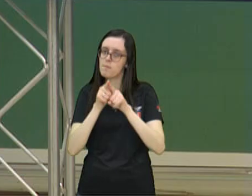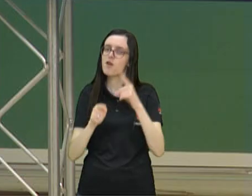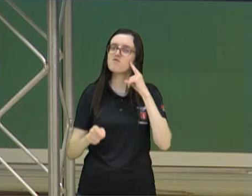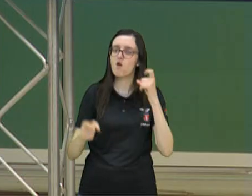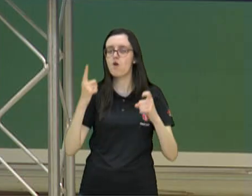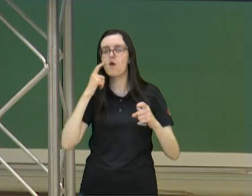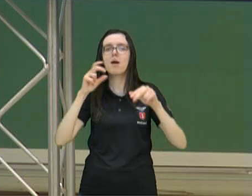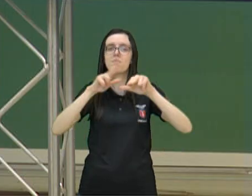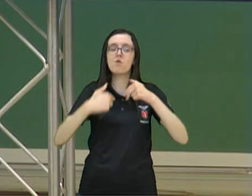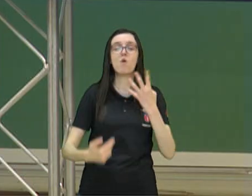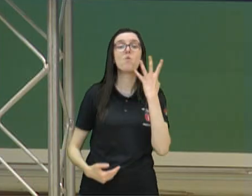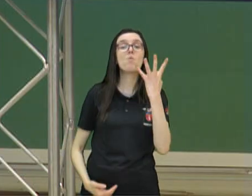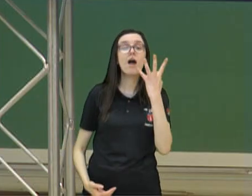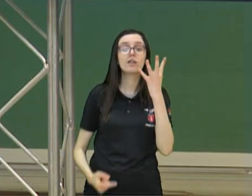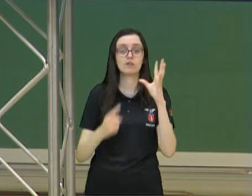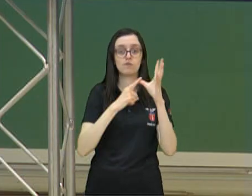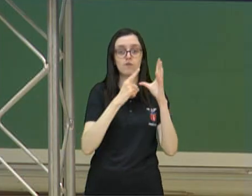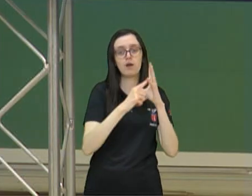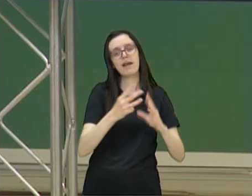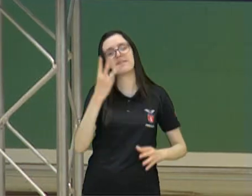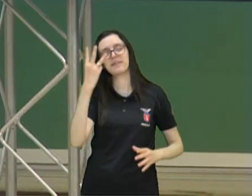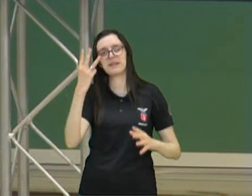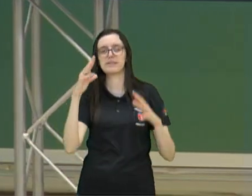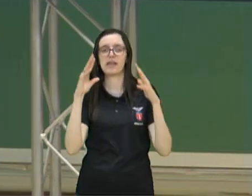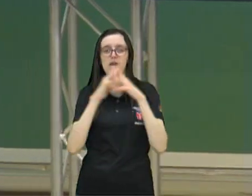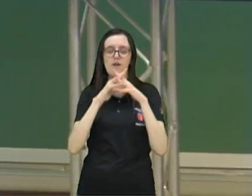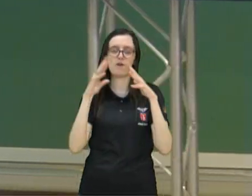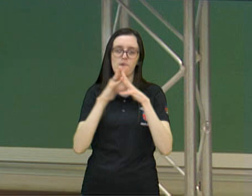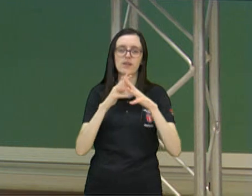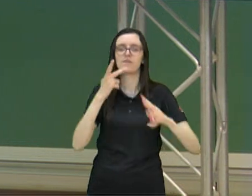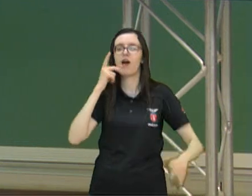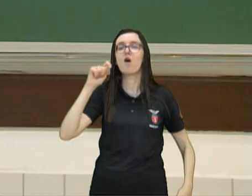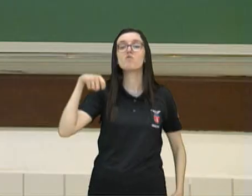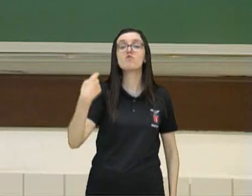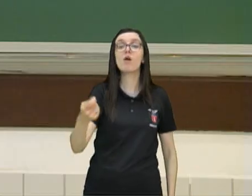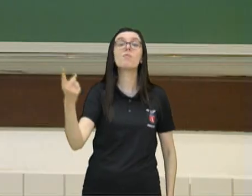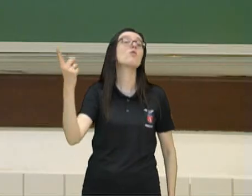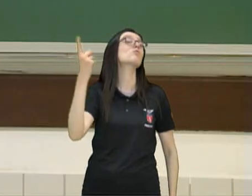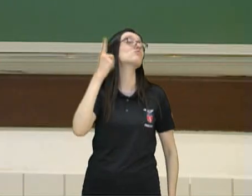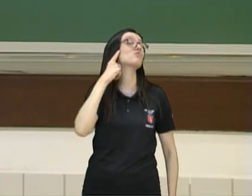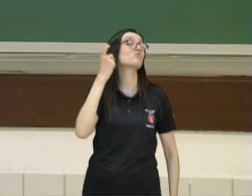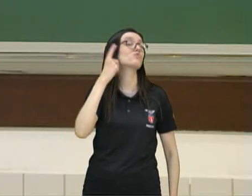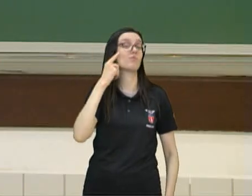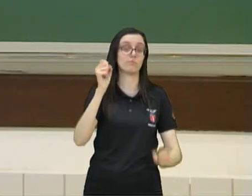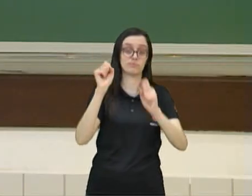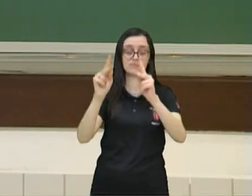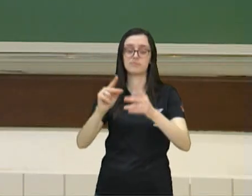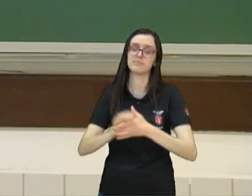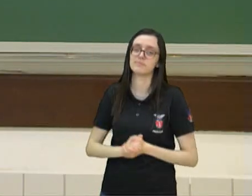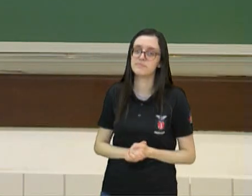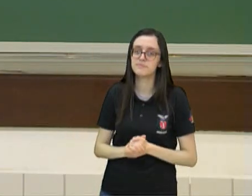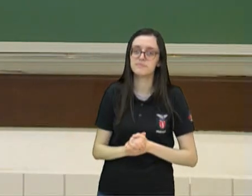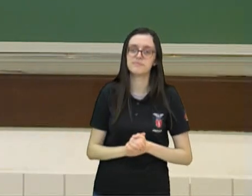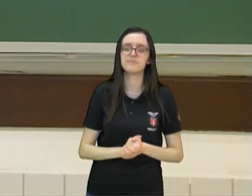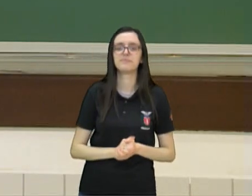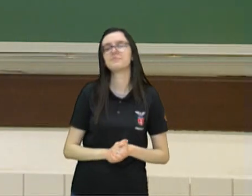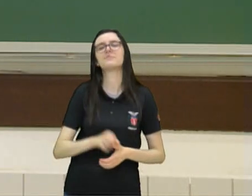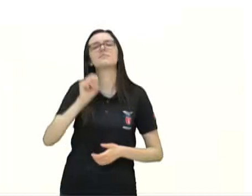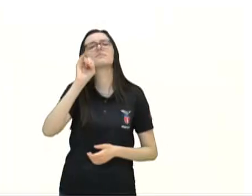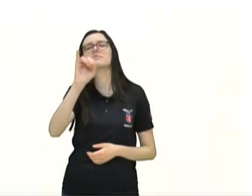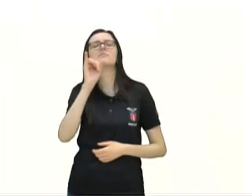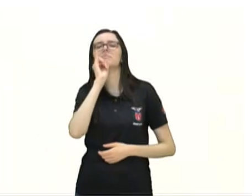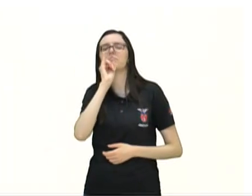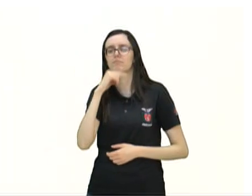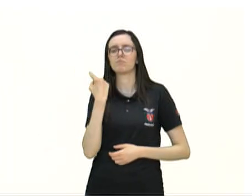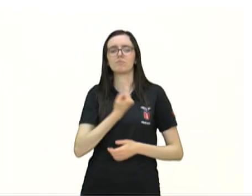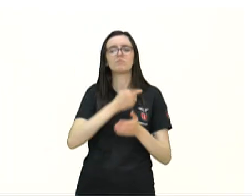tenho 4 vogais e 3 consoantes no que diz respeito ao som. E se tirarmos